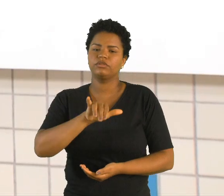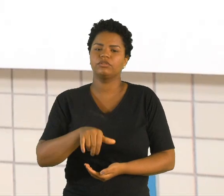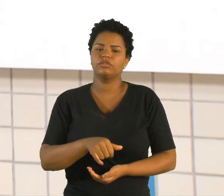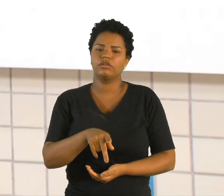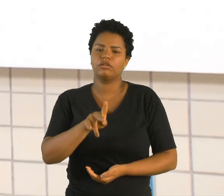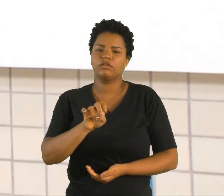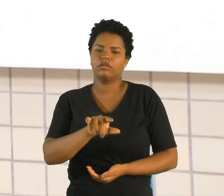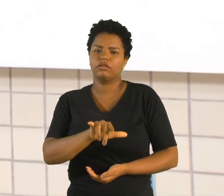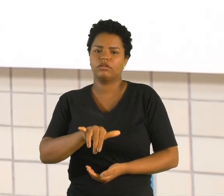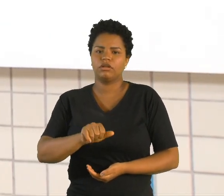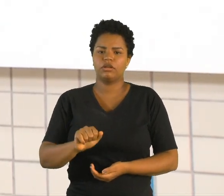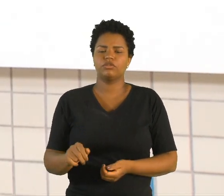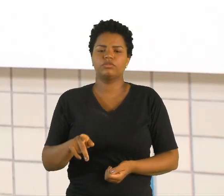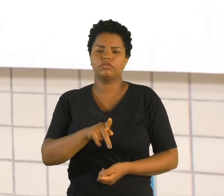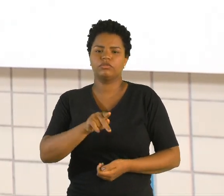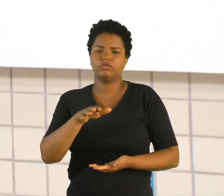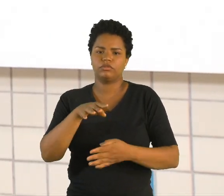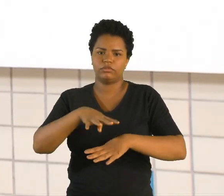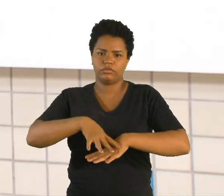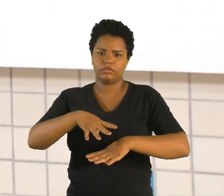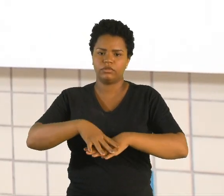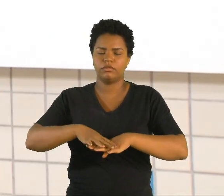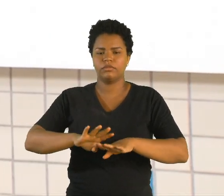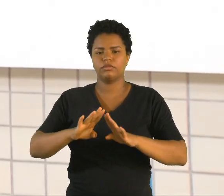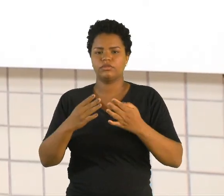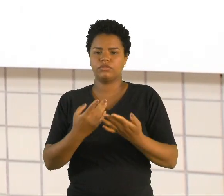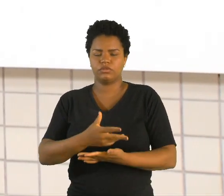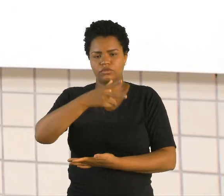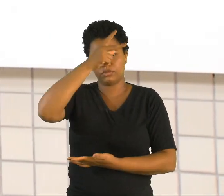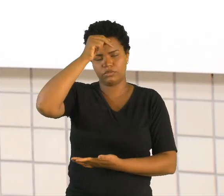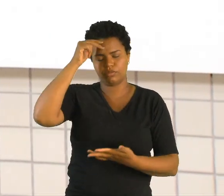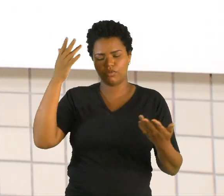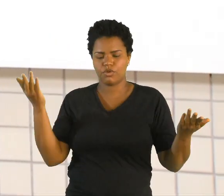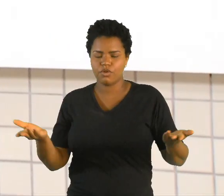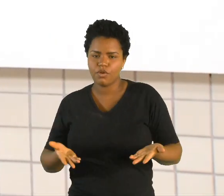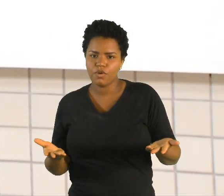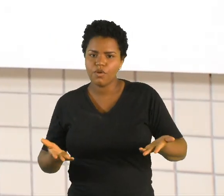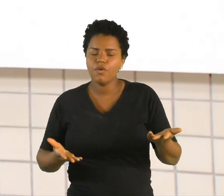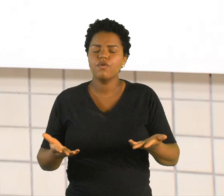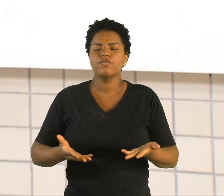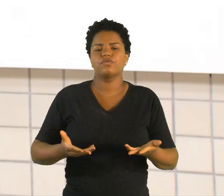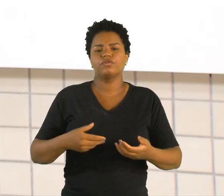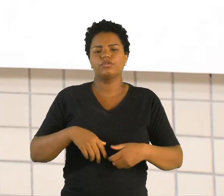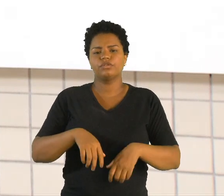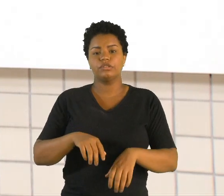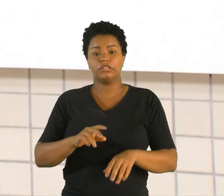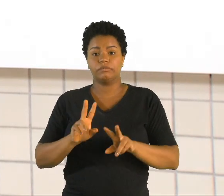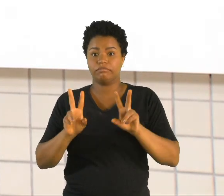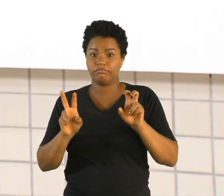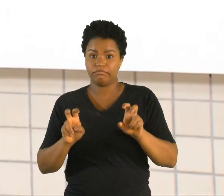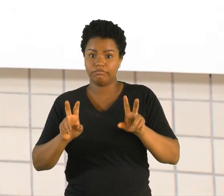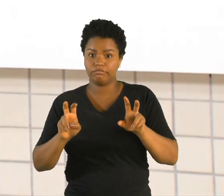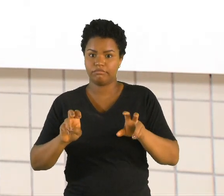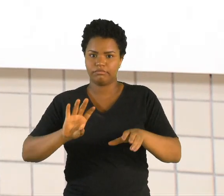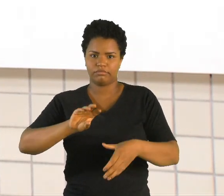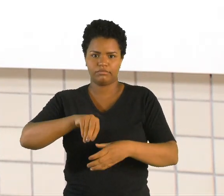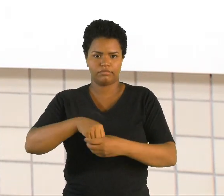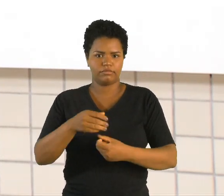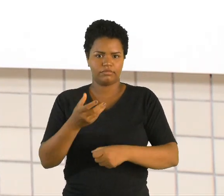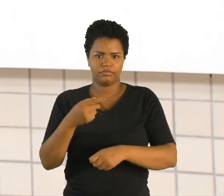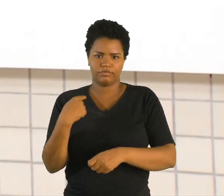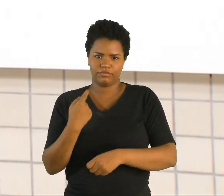da rede municipal e nós estamos aqui hoje para tratarmos de mais um assunto dentro da nossa